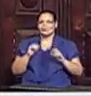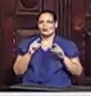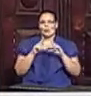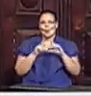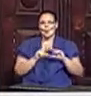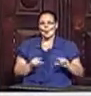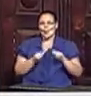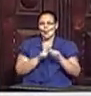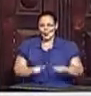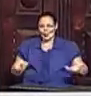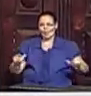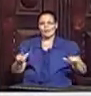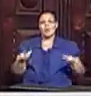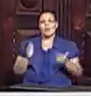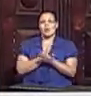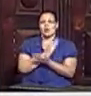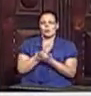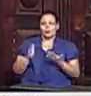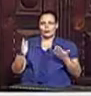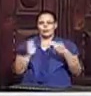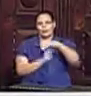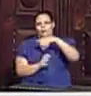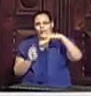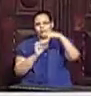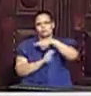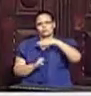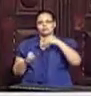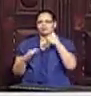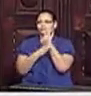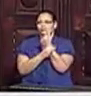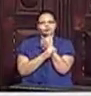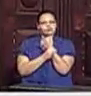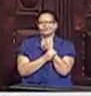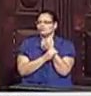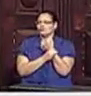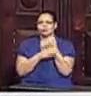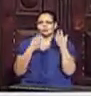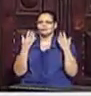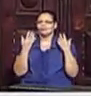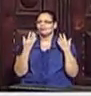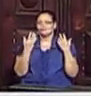uma ideia, algumas empresas seguradoras se recusam